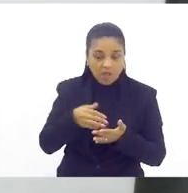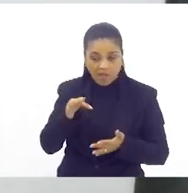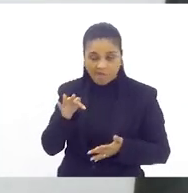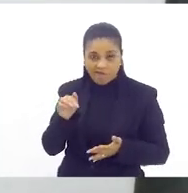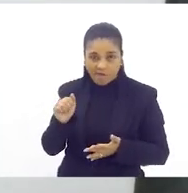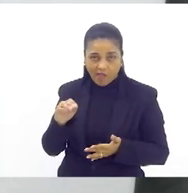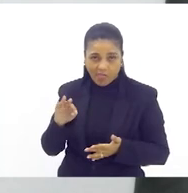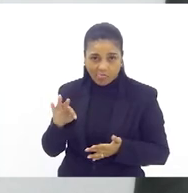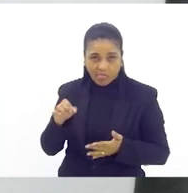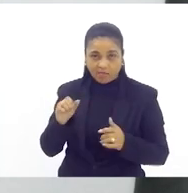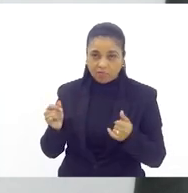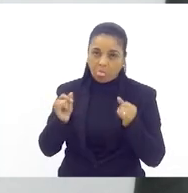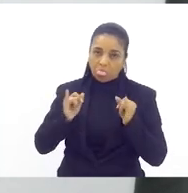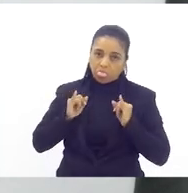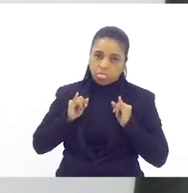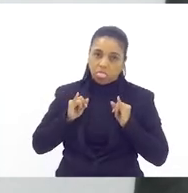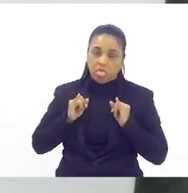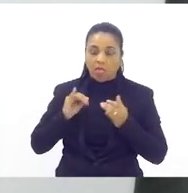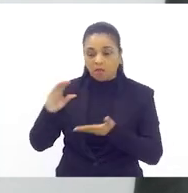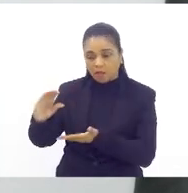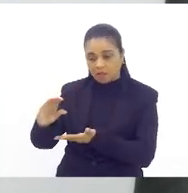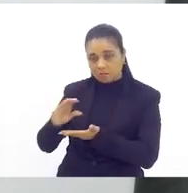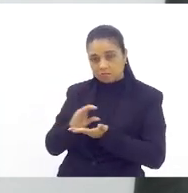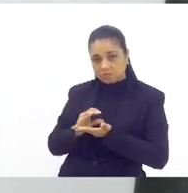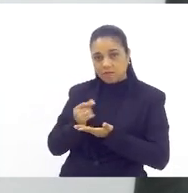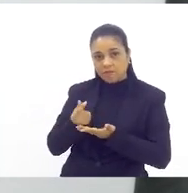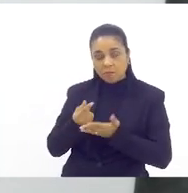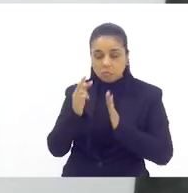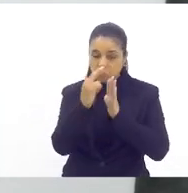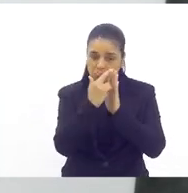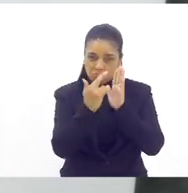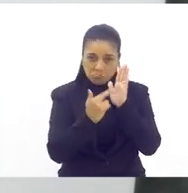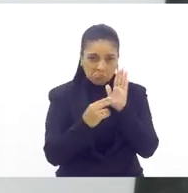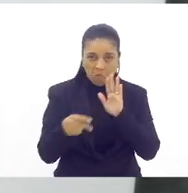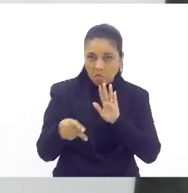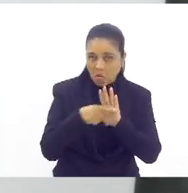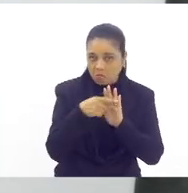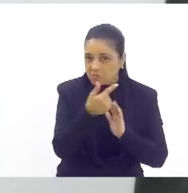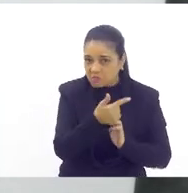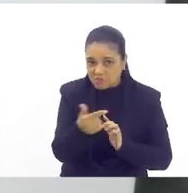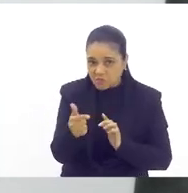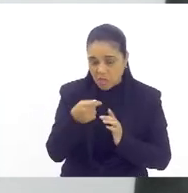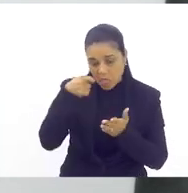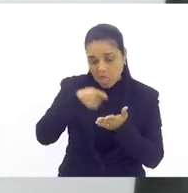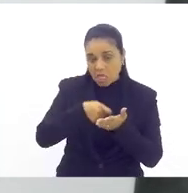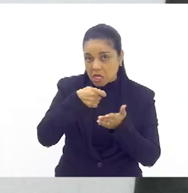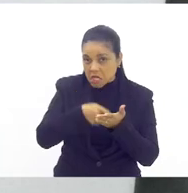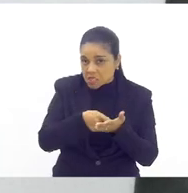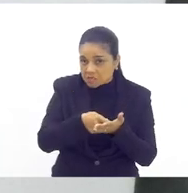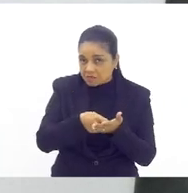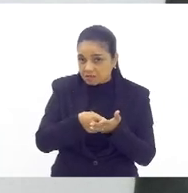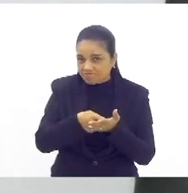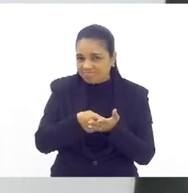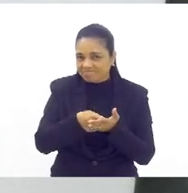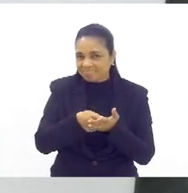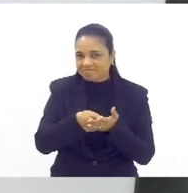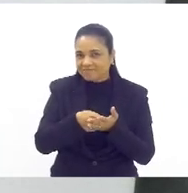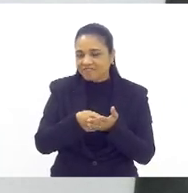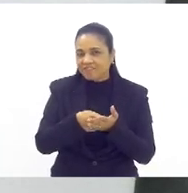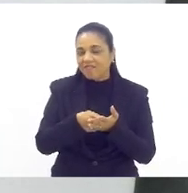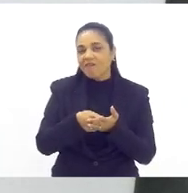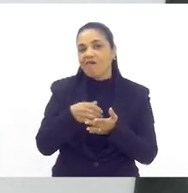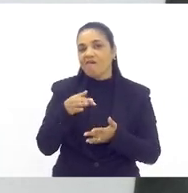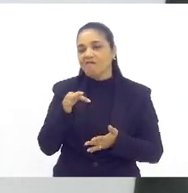de como não recebe verba do penal e não tem uma regulamentação Estadual própria é mais rígida sobre isso muitas vezes a